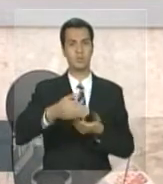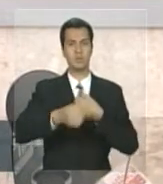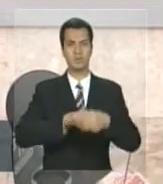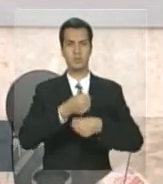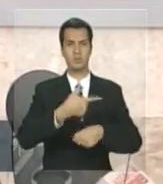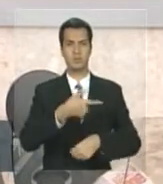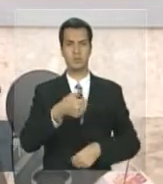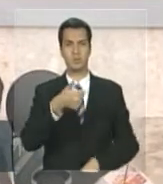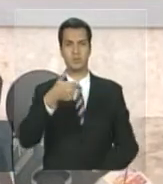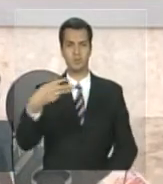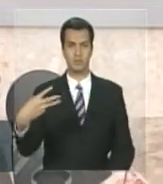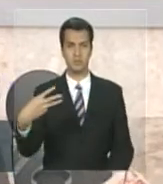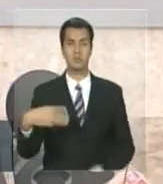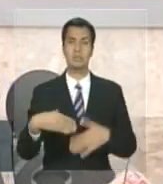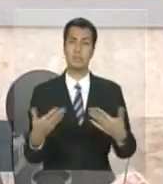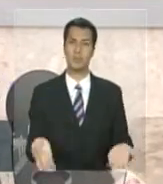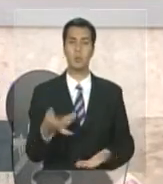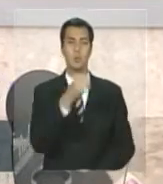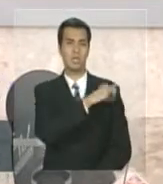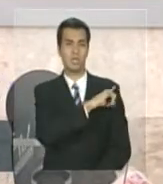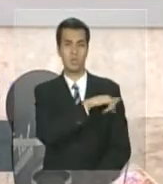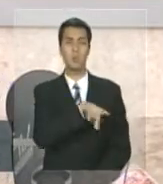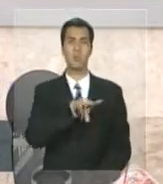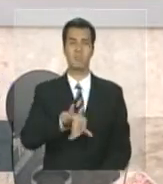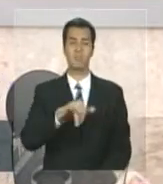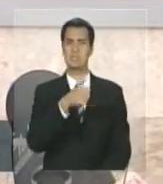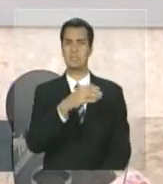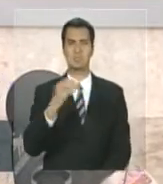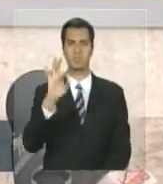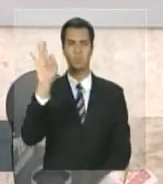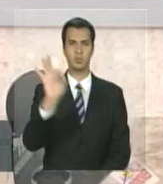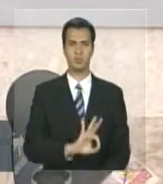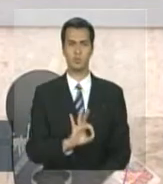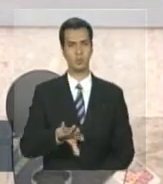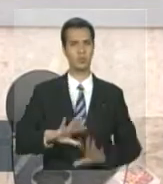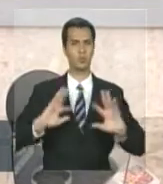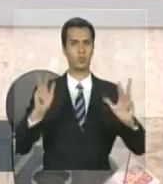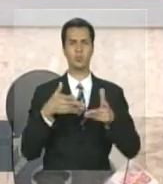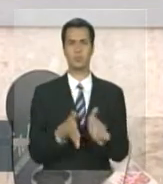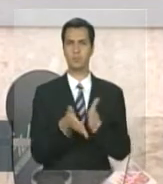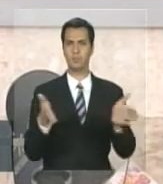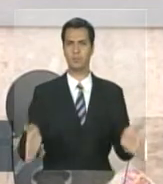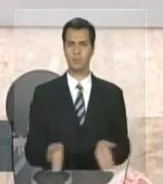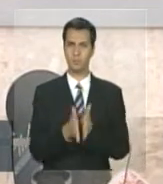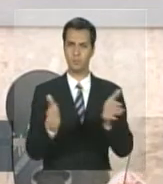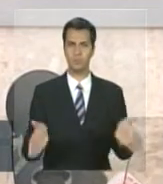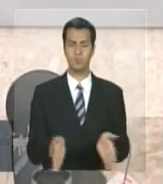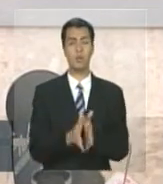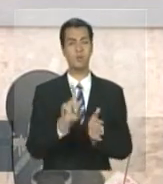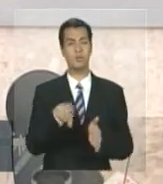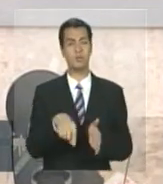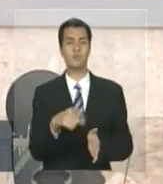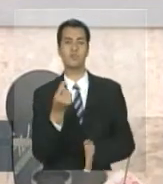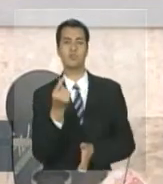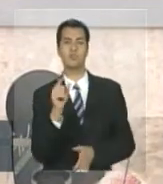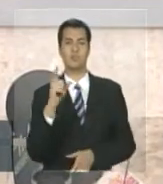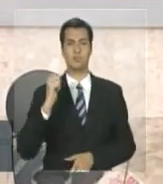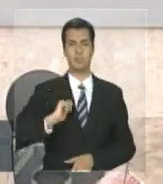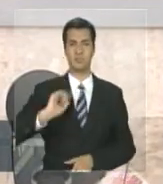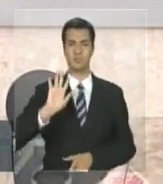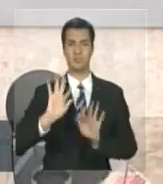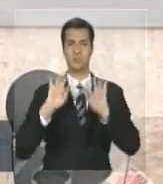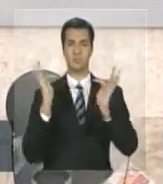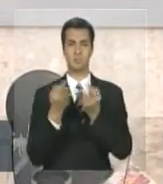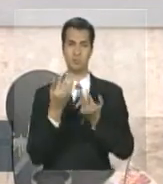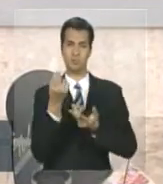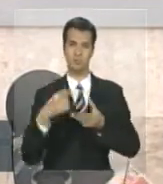certamente o Rio de Janeiro será o primeiro estado a ter 100% das famílias em extrema pobreza com complementação de renda, saindo, portanto, da